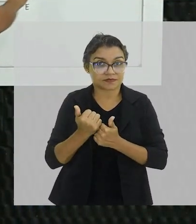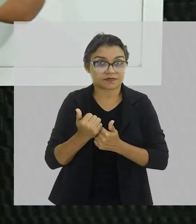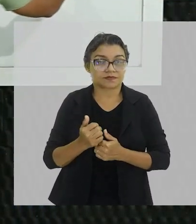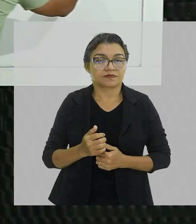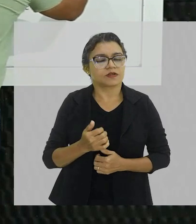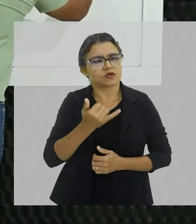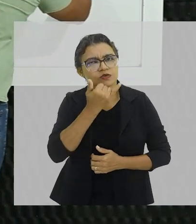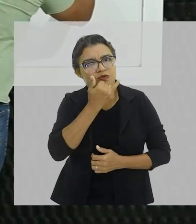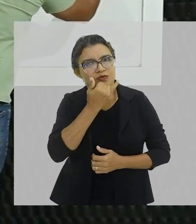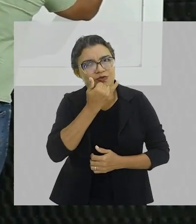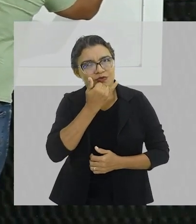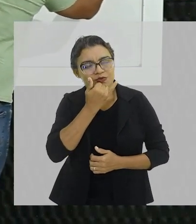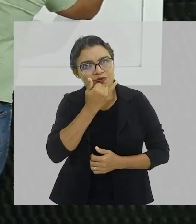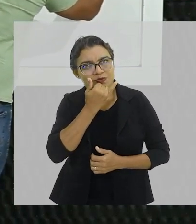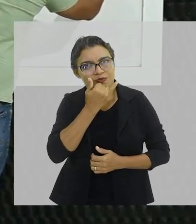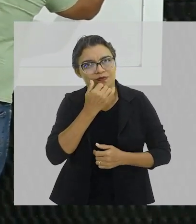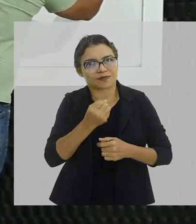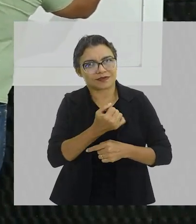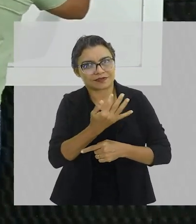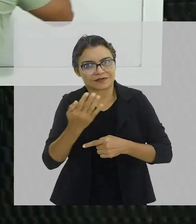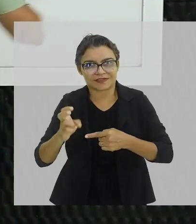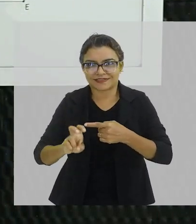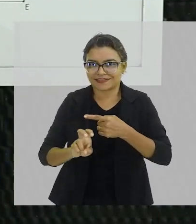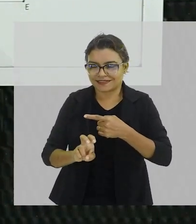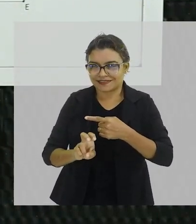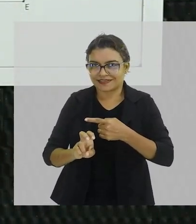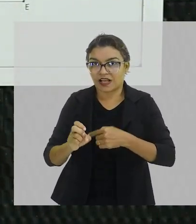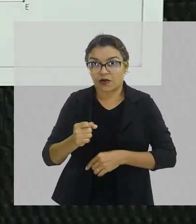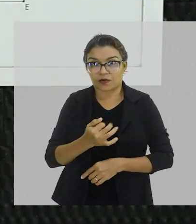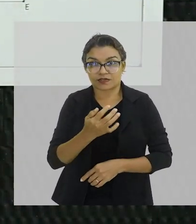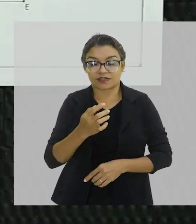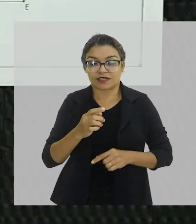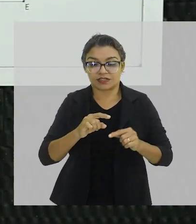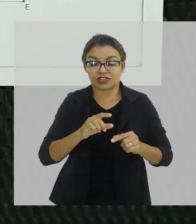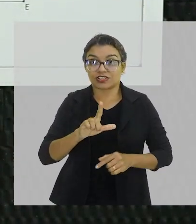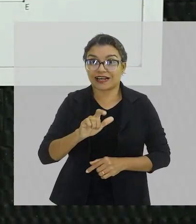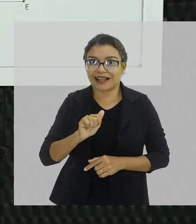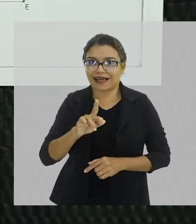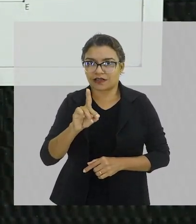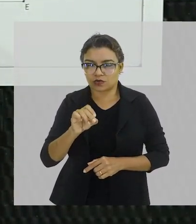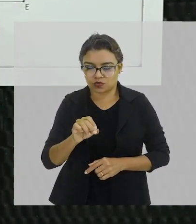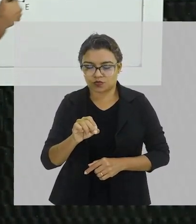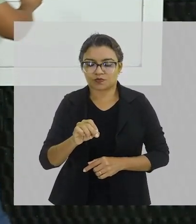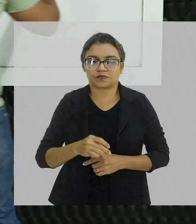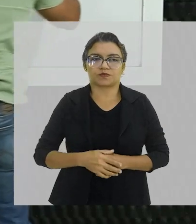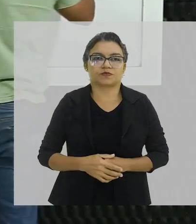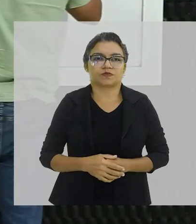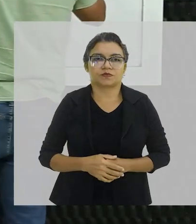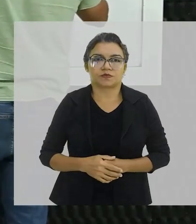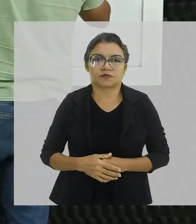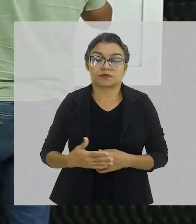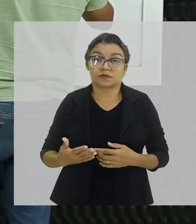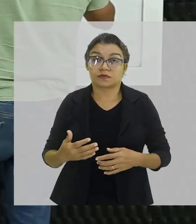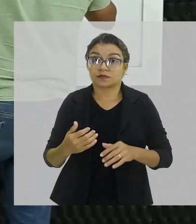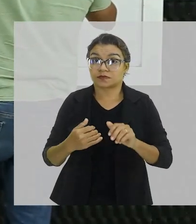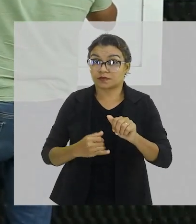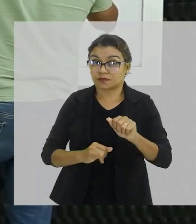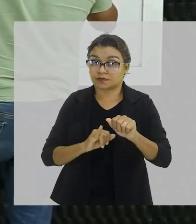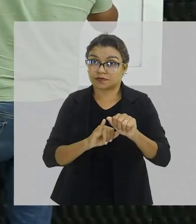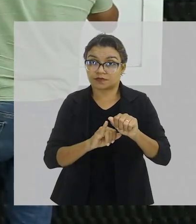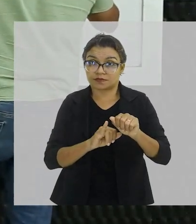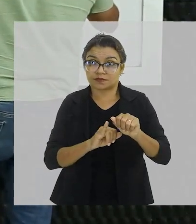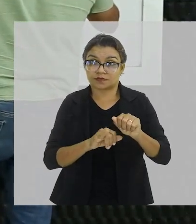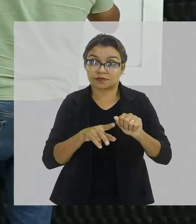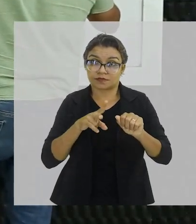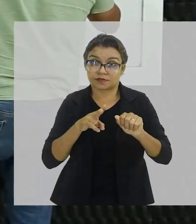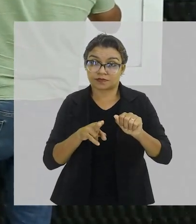Aliás, desculpa, dividido por 5, que é a quantidade de lados do polígono. Então nós temos que o ângulo interno